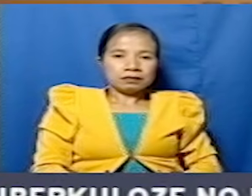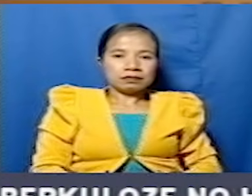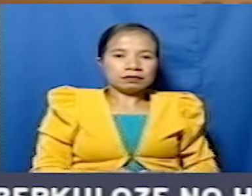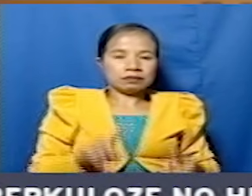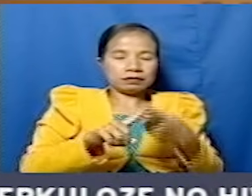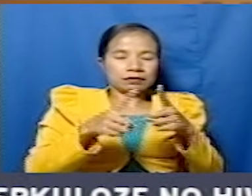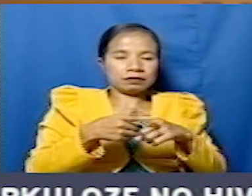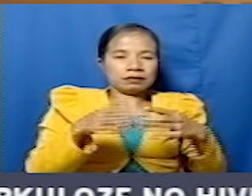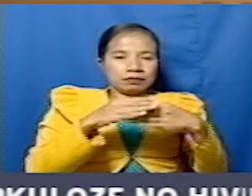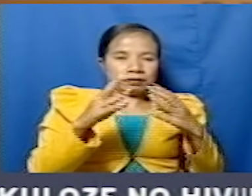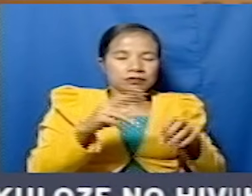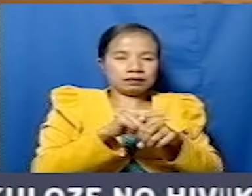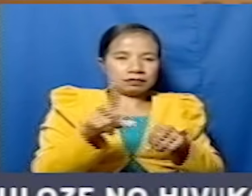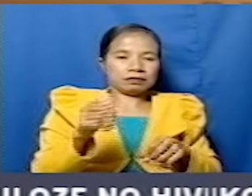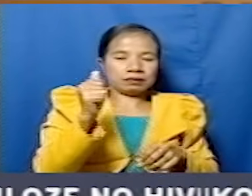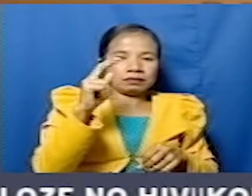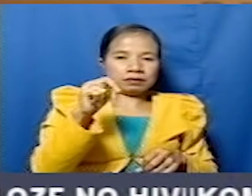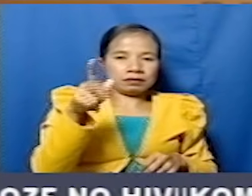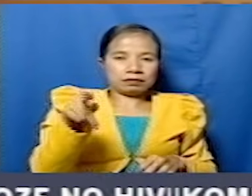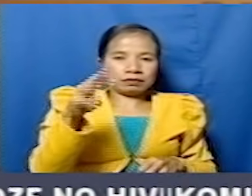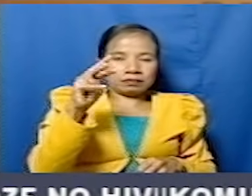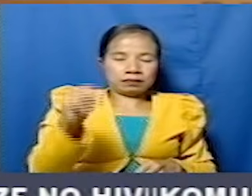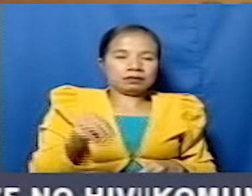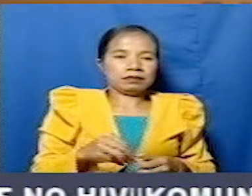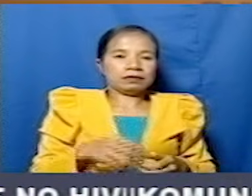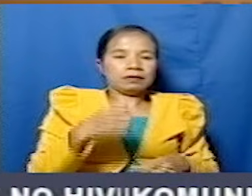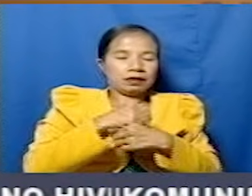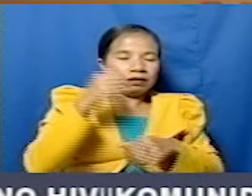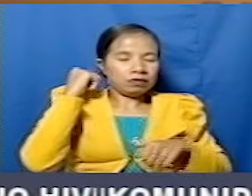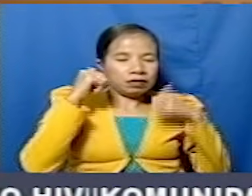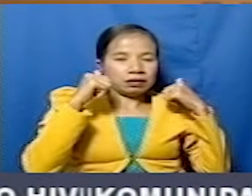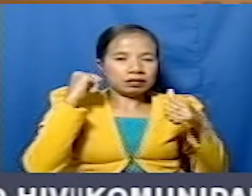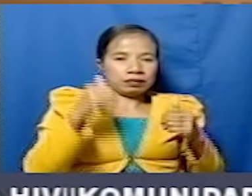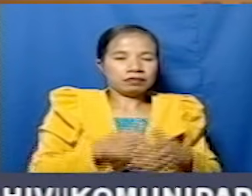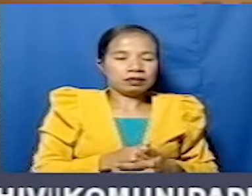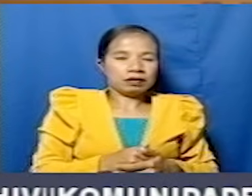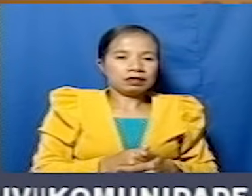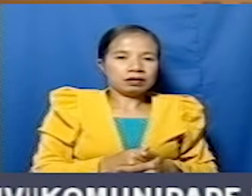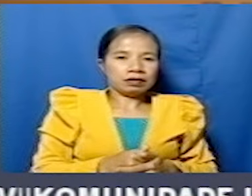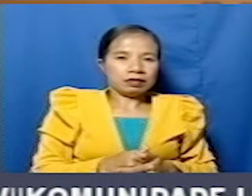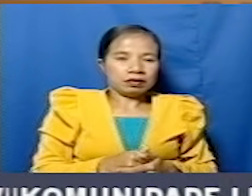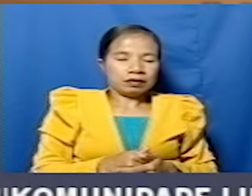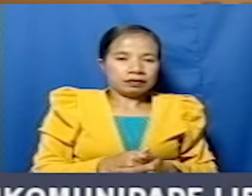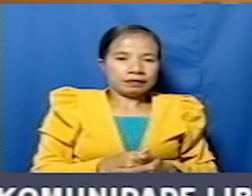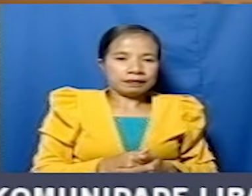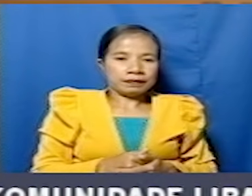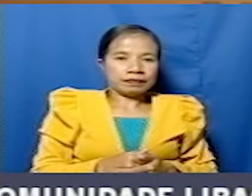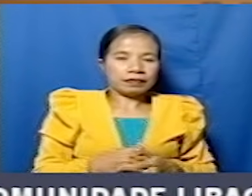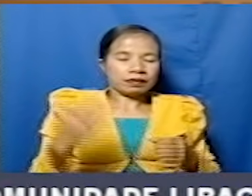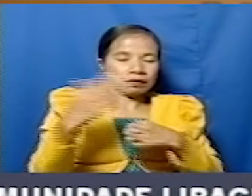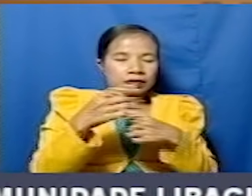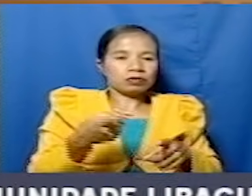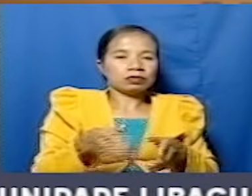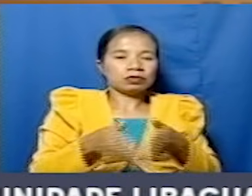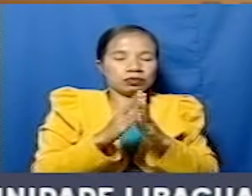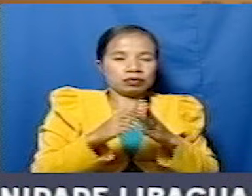Dia, maluksira Autoridade Nacional do Petróleo no Minerais e Religia Atividades Honra, no afanon Martires no Patresira, hori